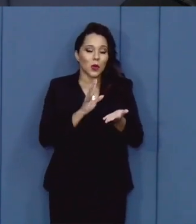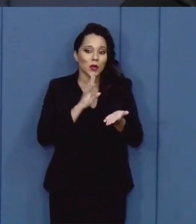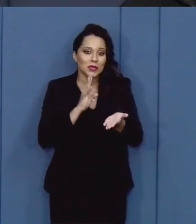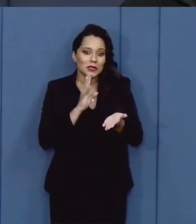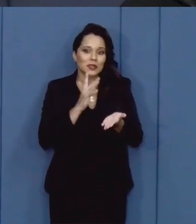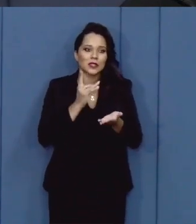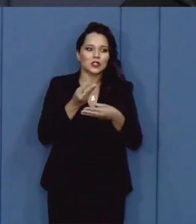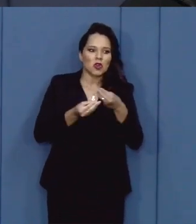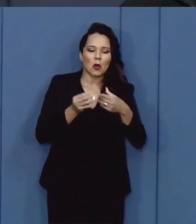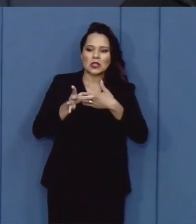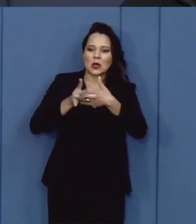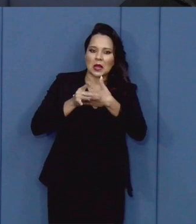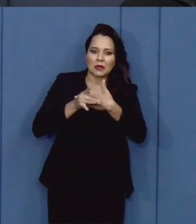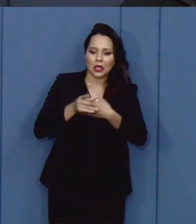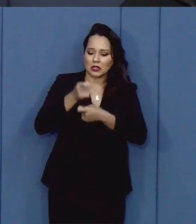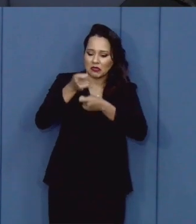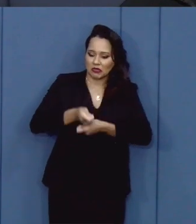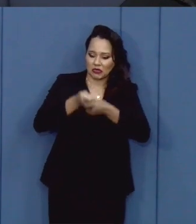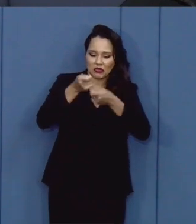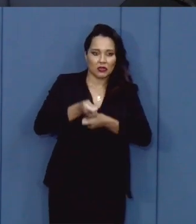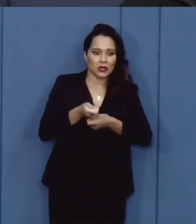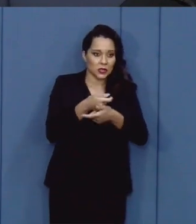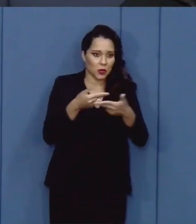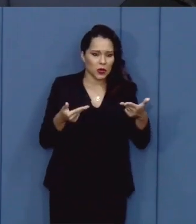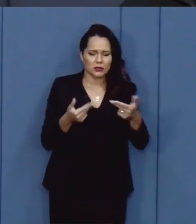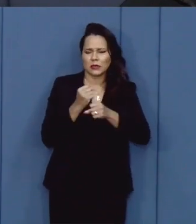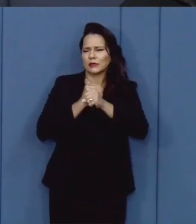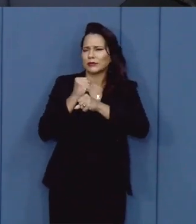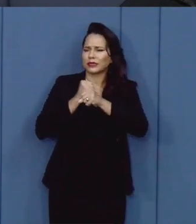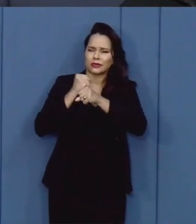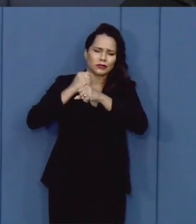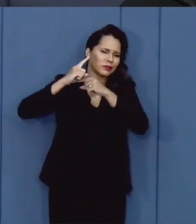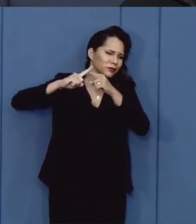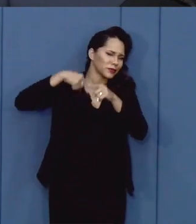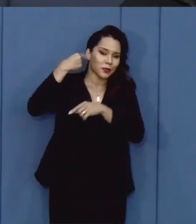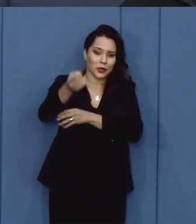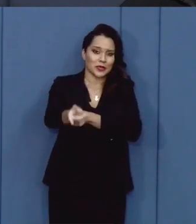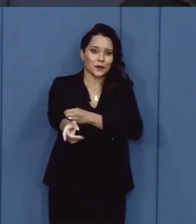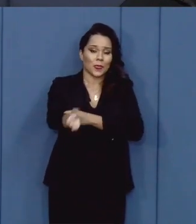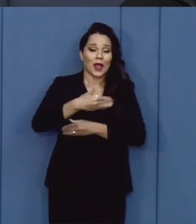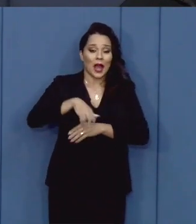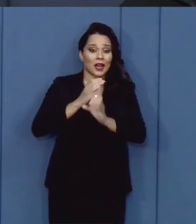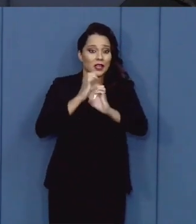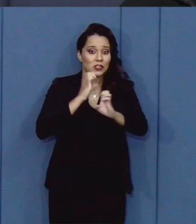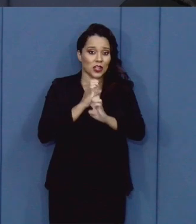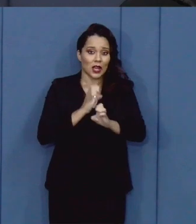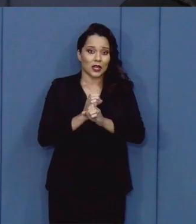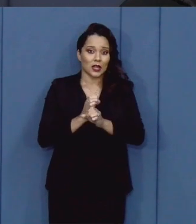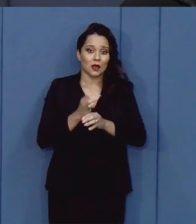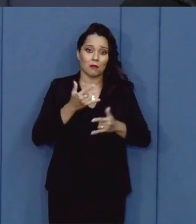conhecimento de contaminantes, de pesticidas, de resíduos, muitos anos depois. Minha área é da engenharia